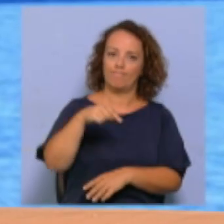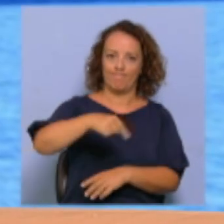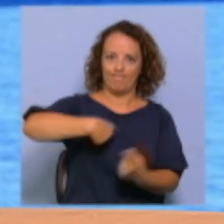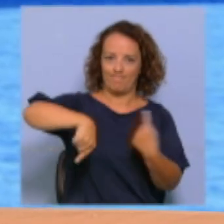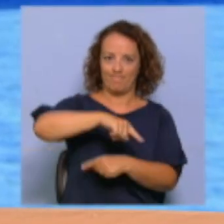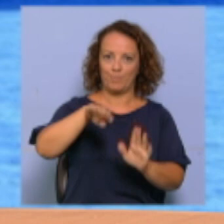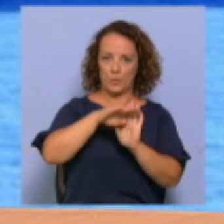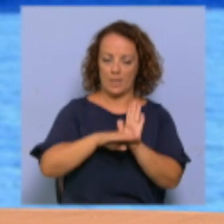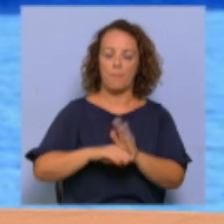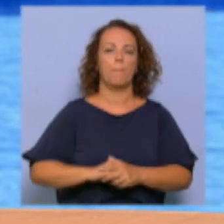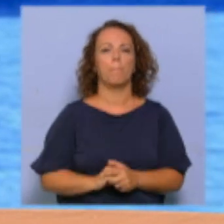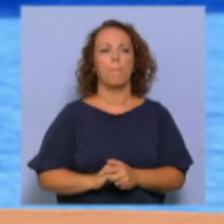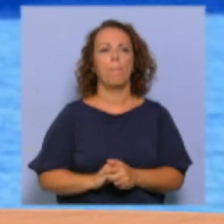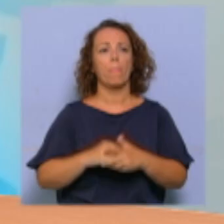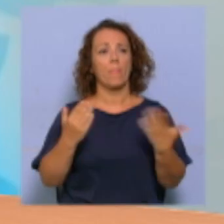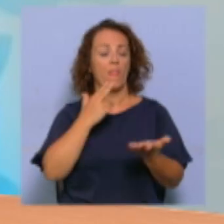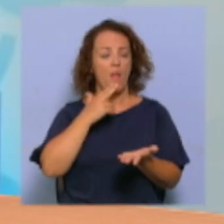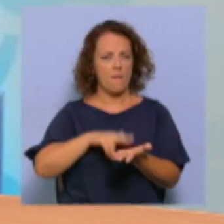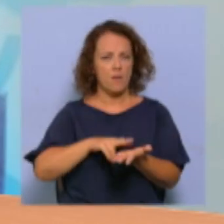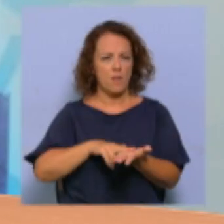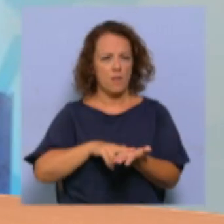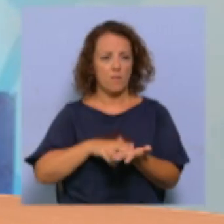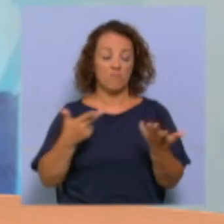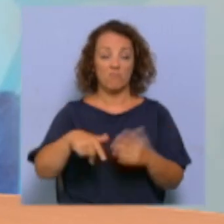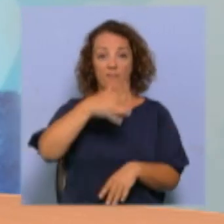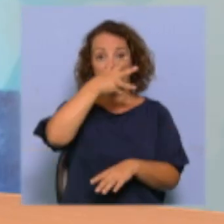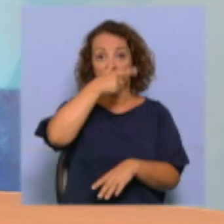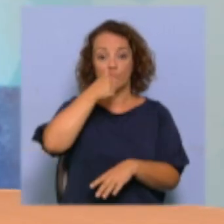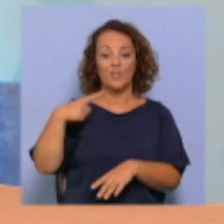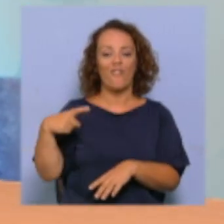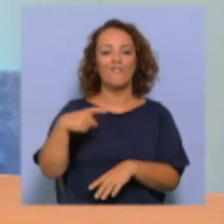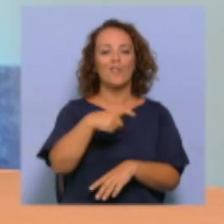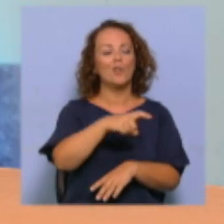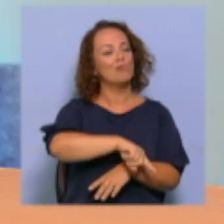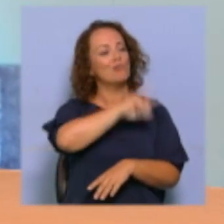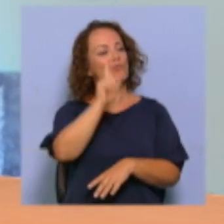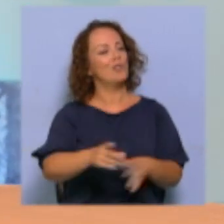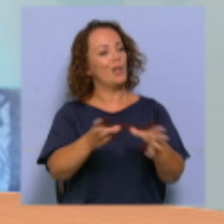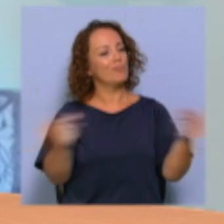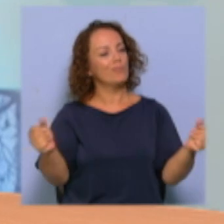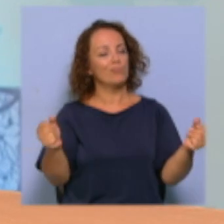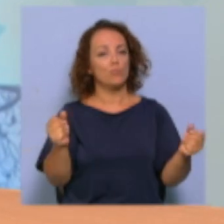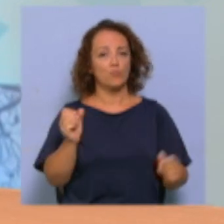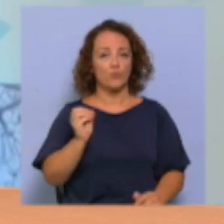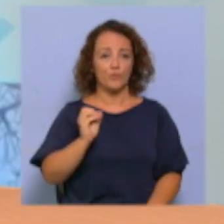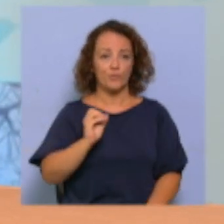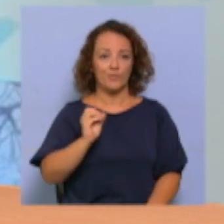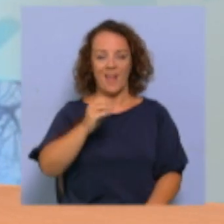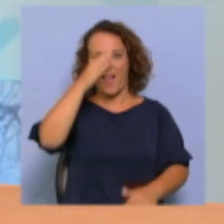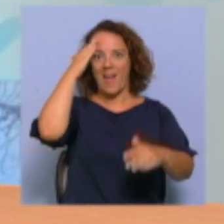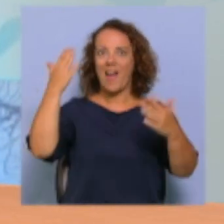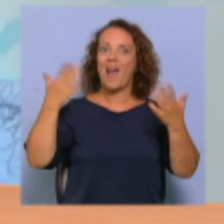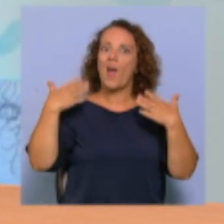Na realidade, podemos dizer que, infelizmente, este vírus não se foi embora. Ele não desapareceu com o calor do